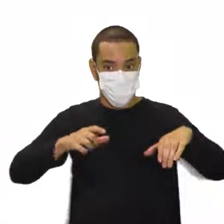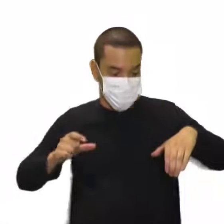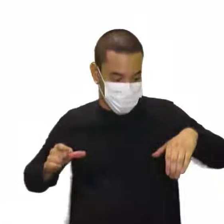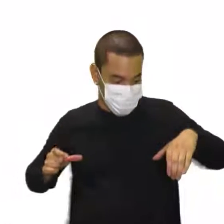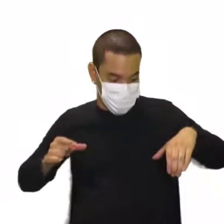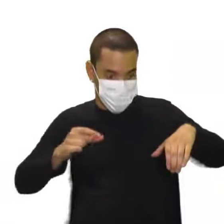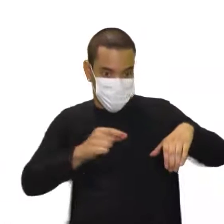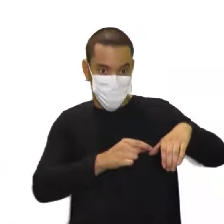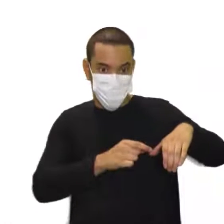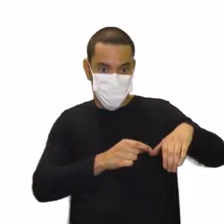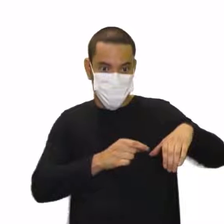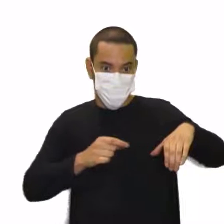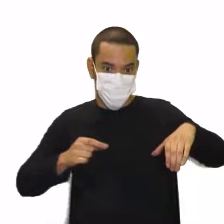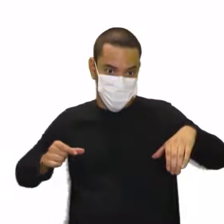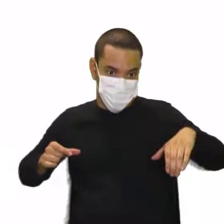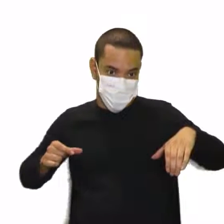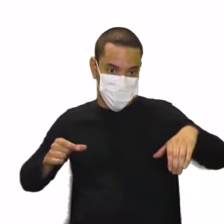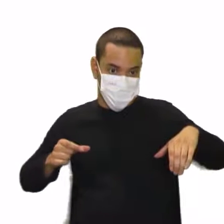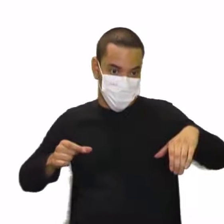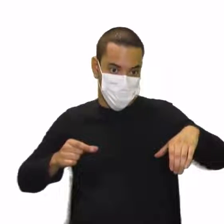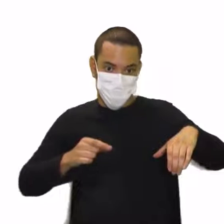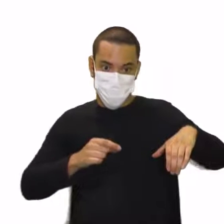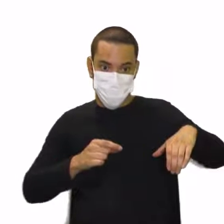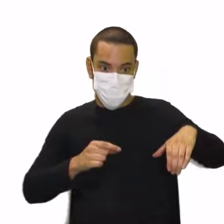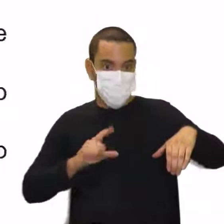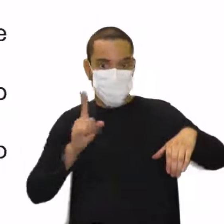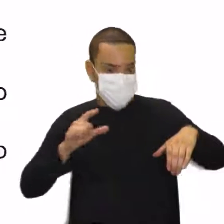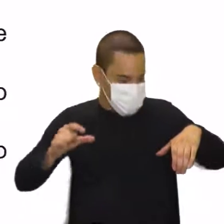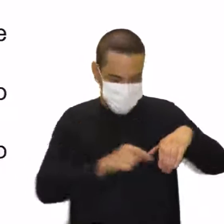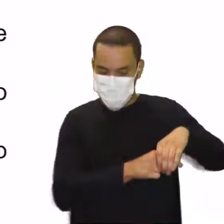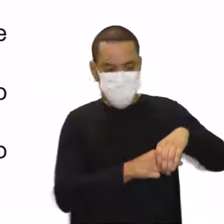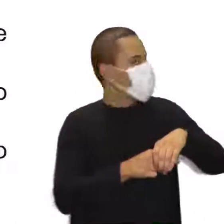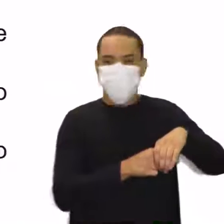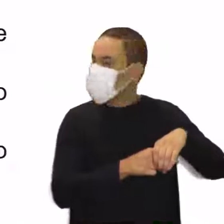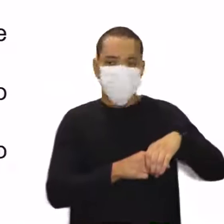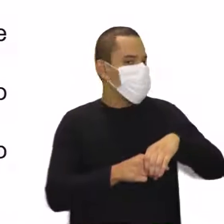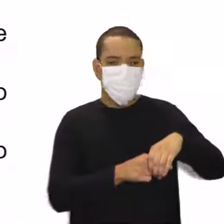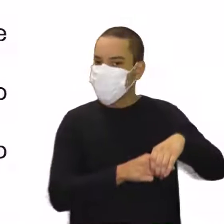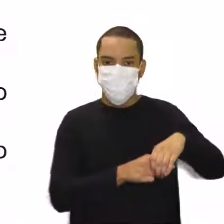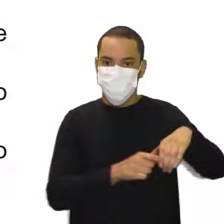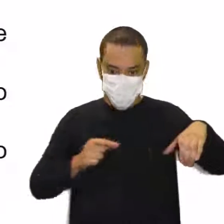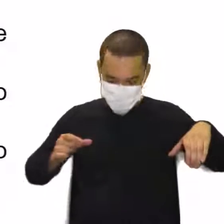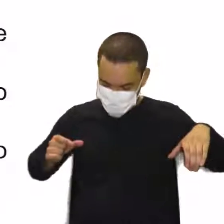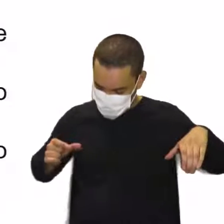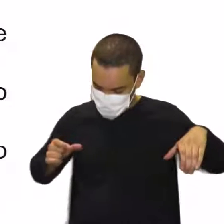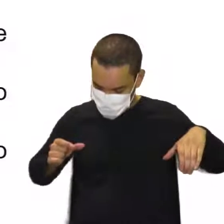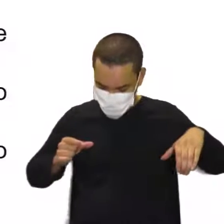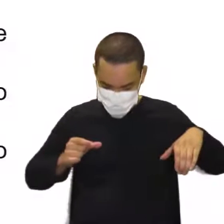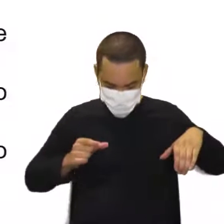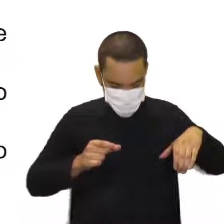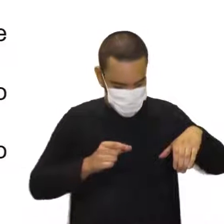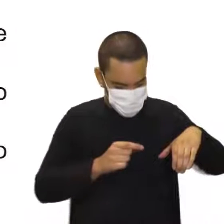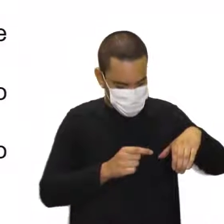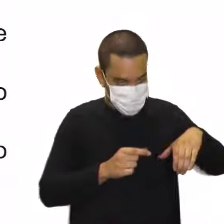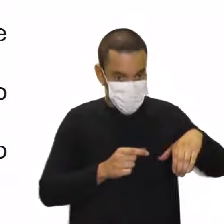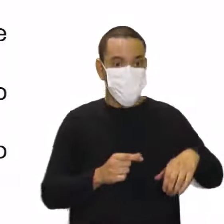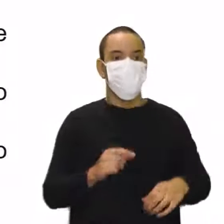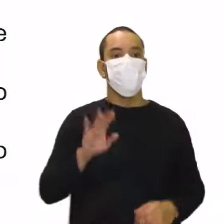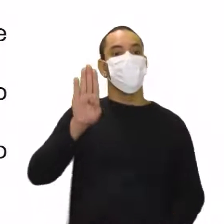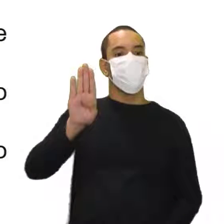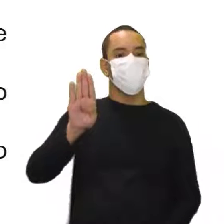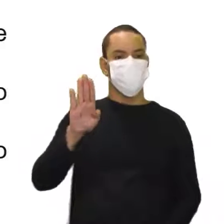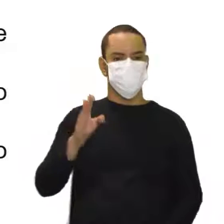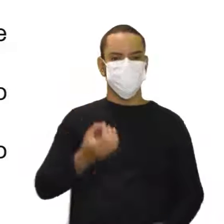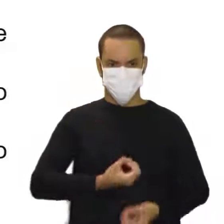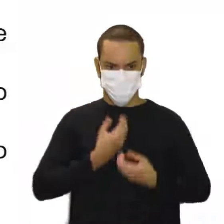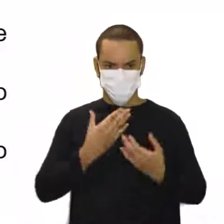só está indo para passar. É isso que ele está perguntando, tá? Não está dizendo que ele está indo e voltando, não. Então, B, produz